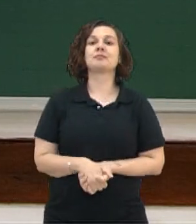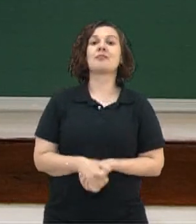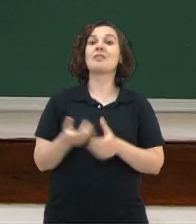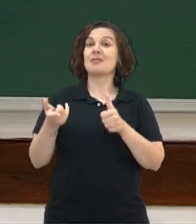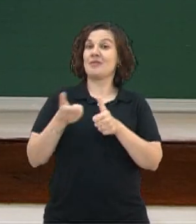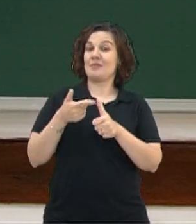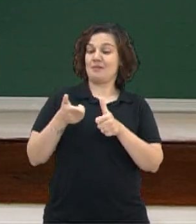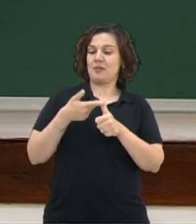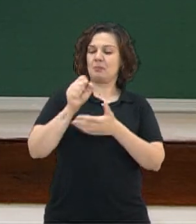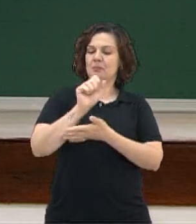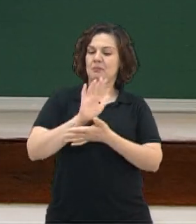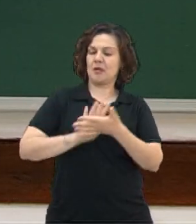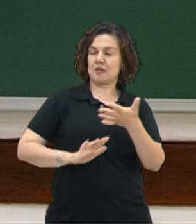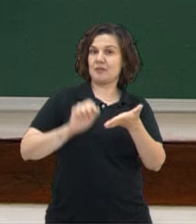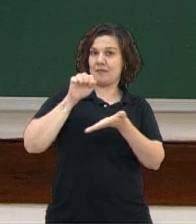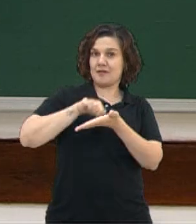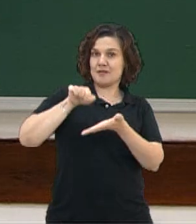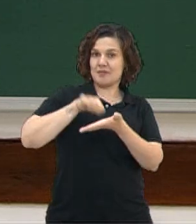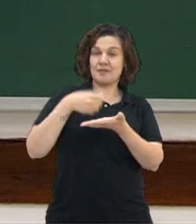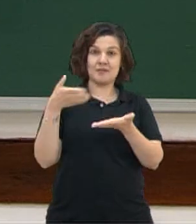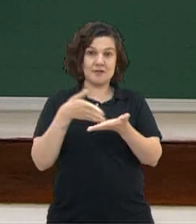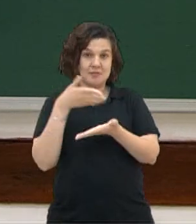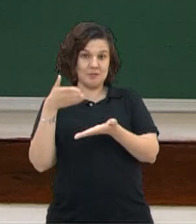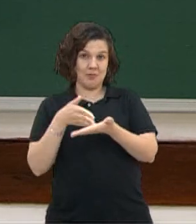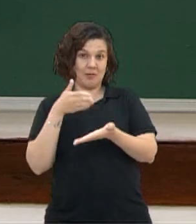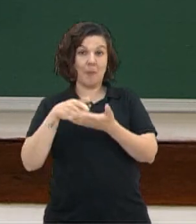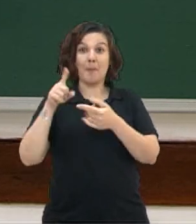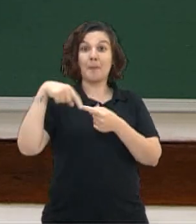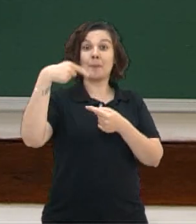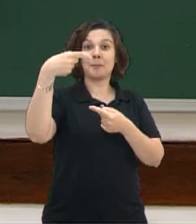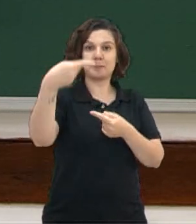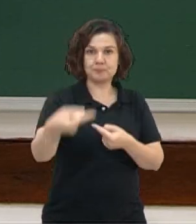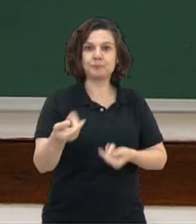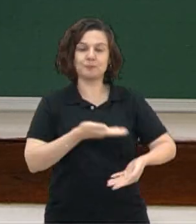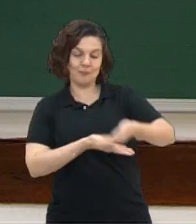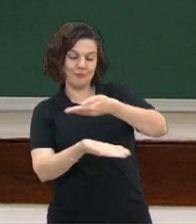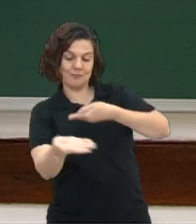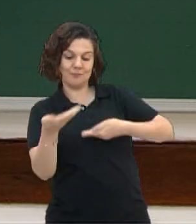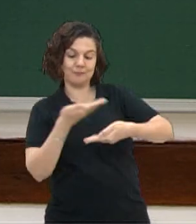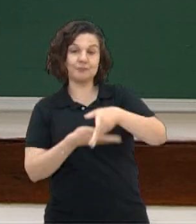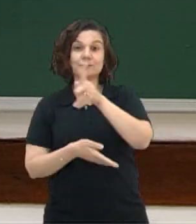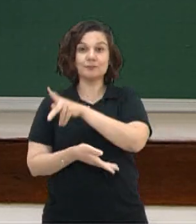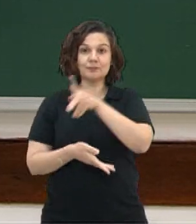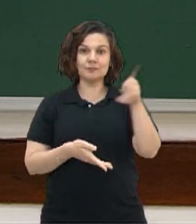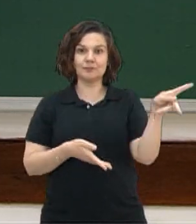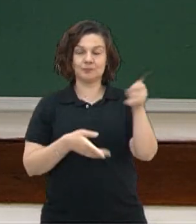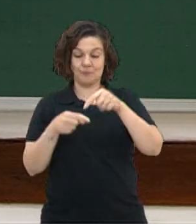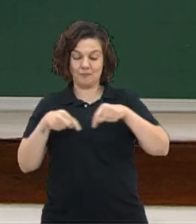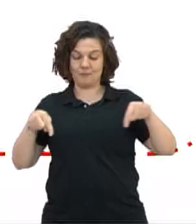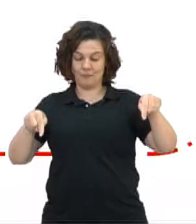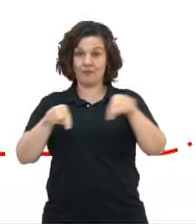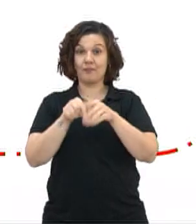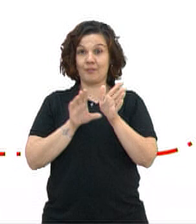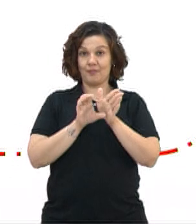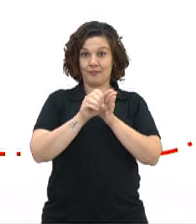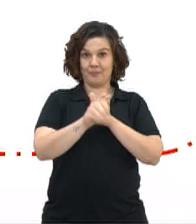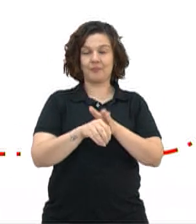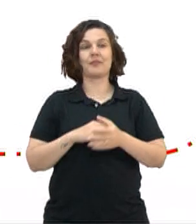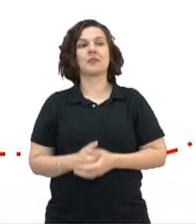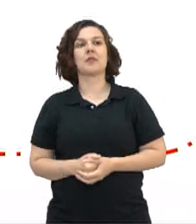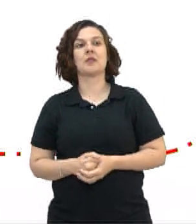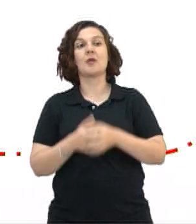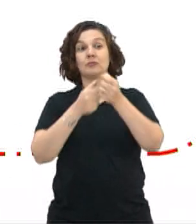primeira atividade você vai anotar ali no seu caderno para que depois você possa interagir com o seu professor lá no Google Classroom. Descreva